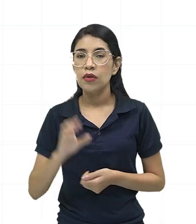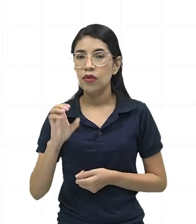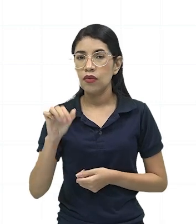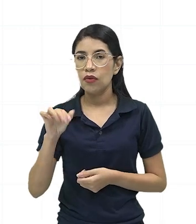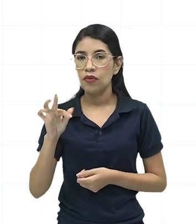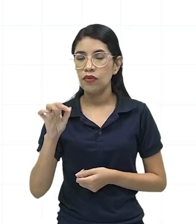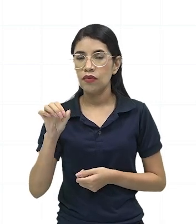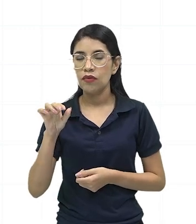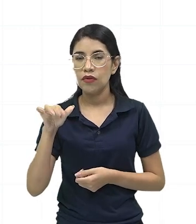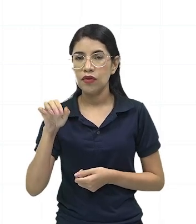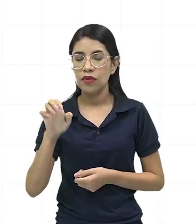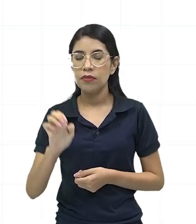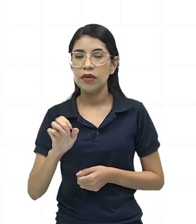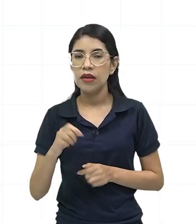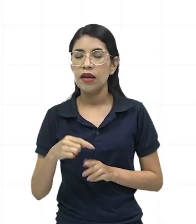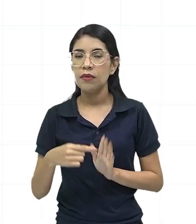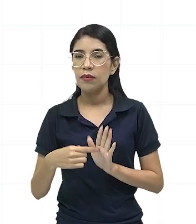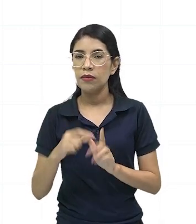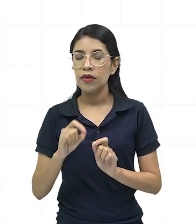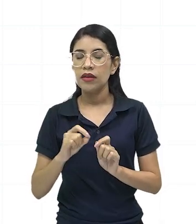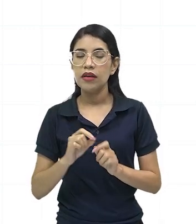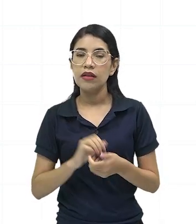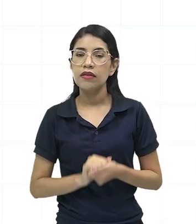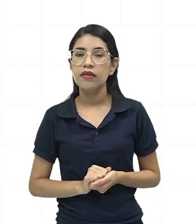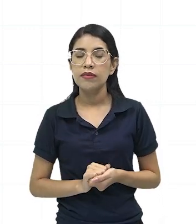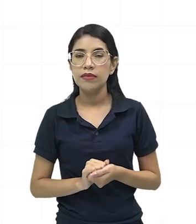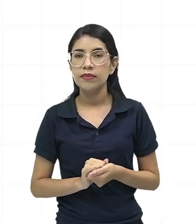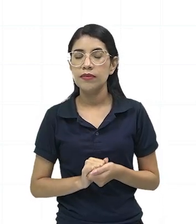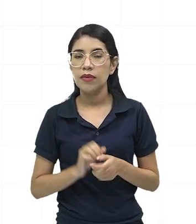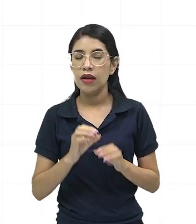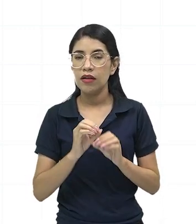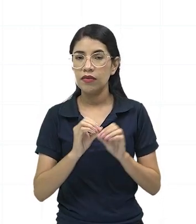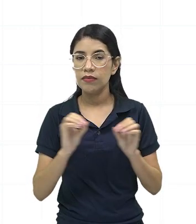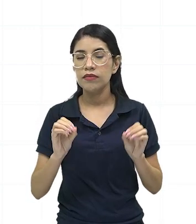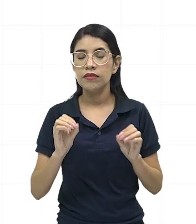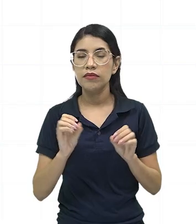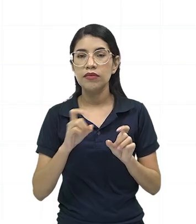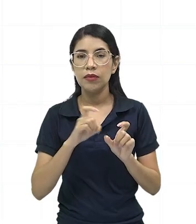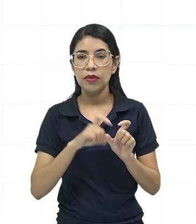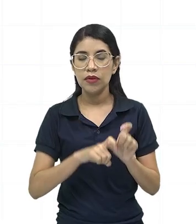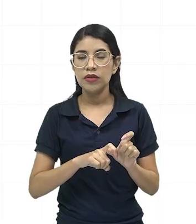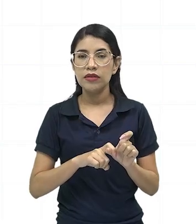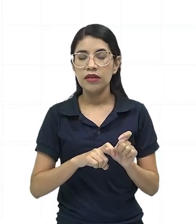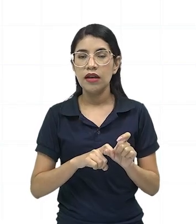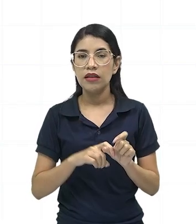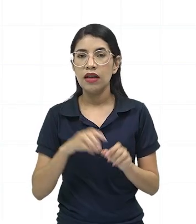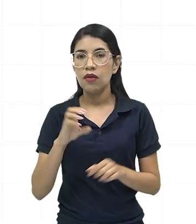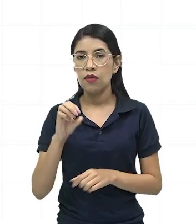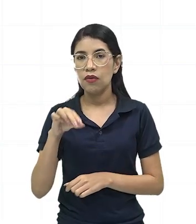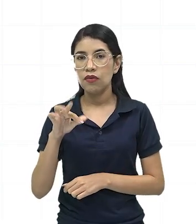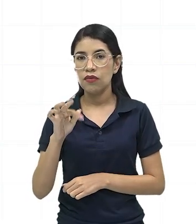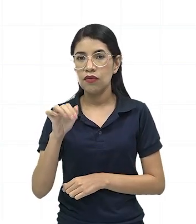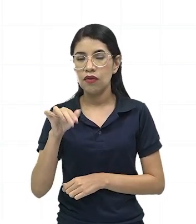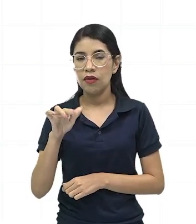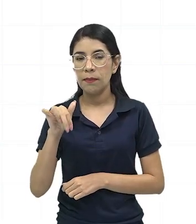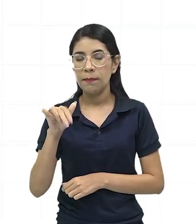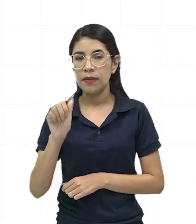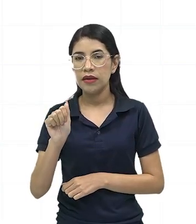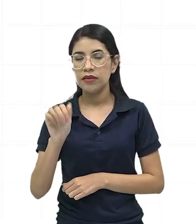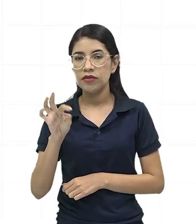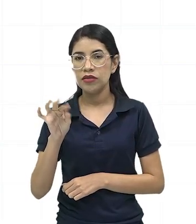funcionando como essa oração subordinada intermediada pela conjunção conforme, que é